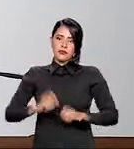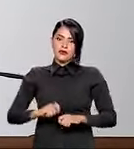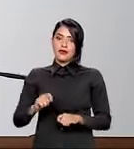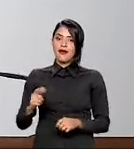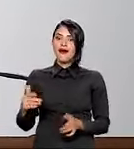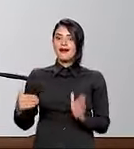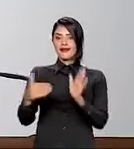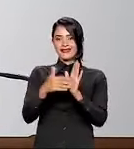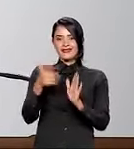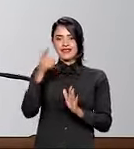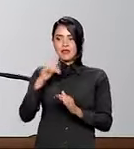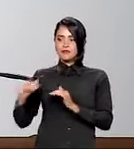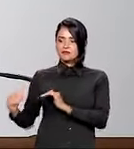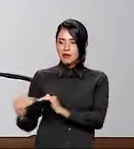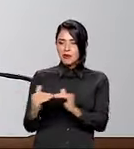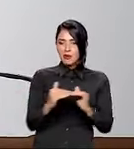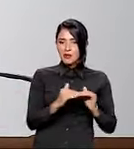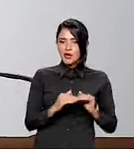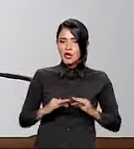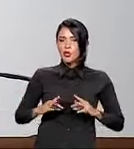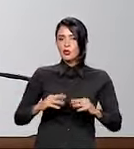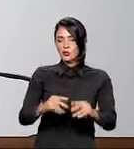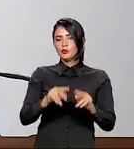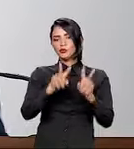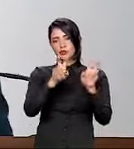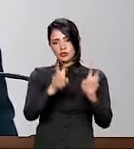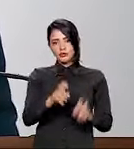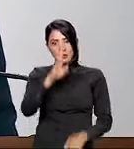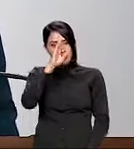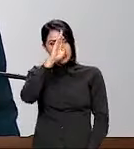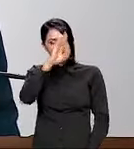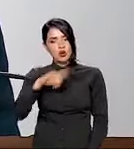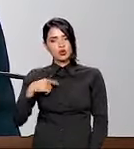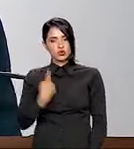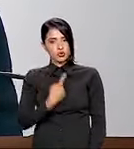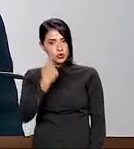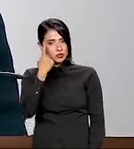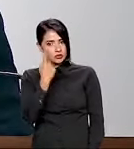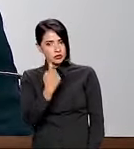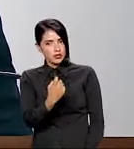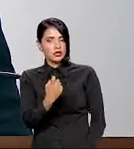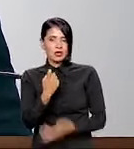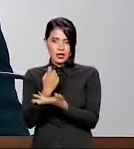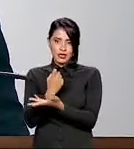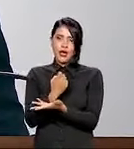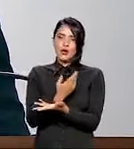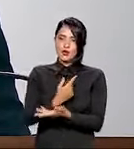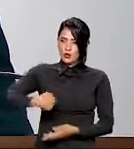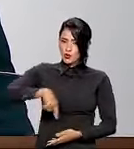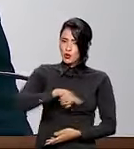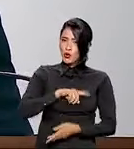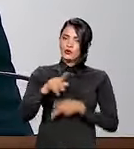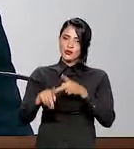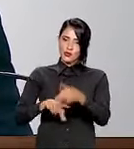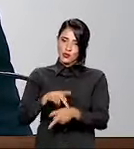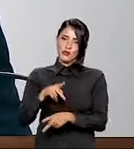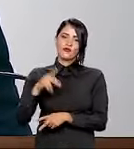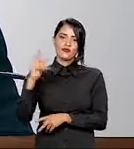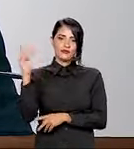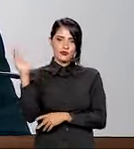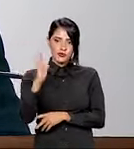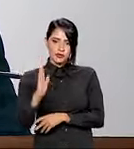se coloque de acordo em torno das causas principais que interessam ao nosso querido povo do Brasil e da América do